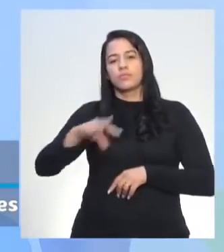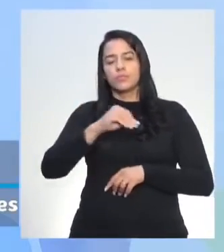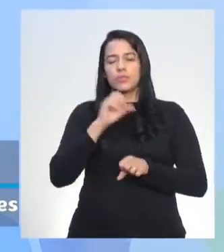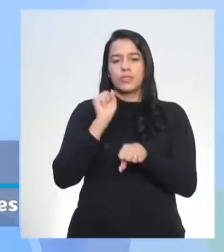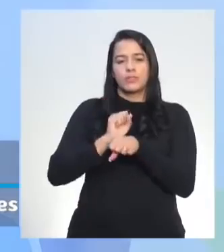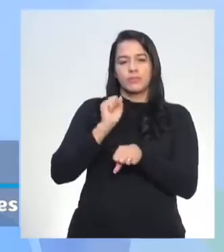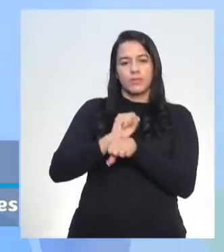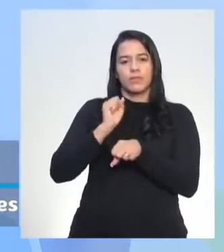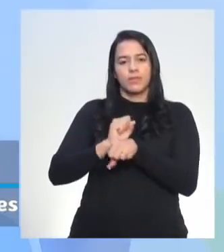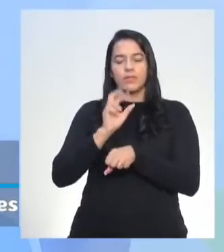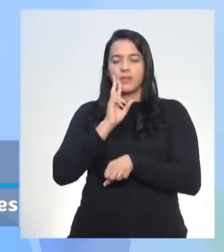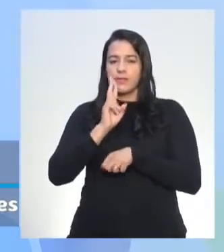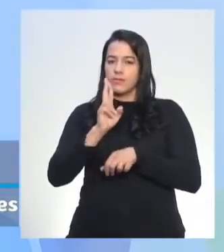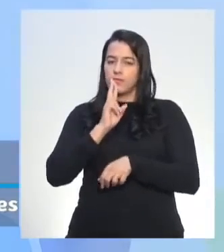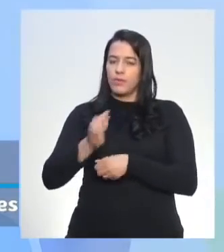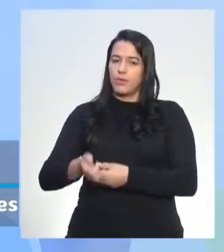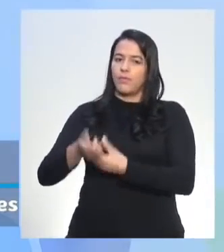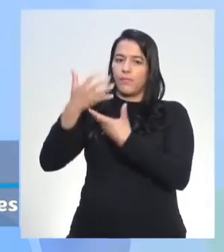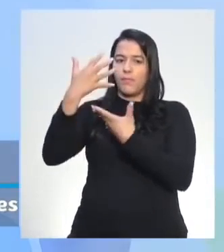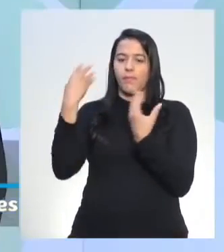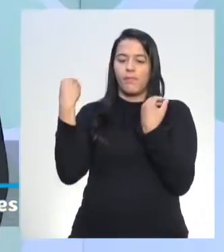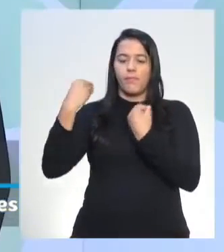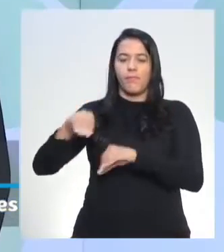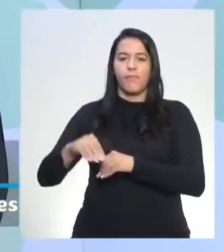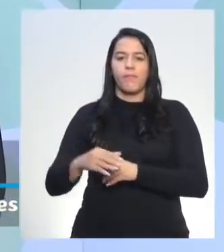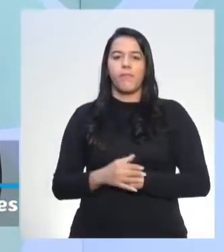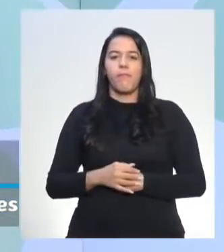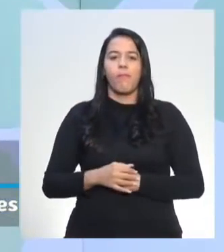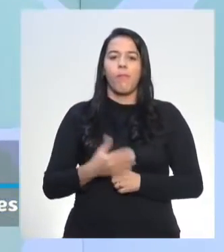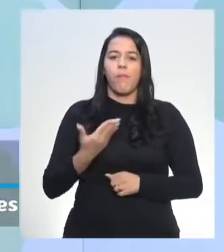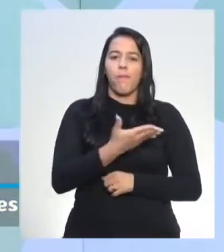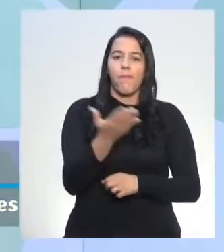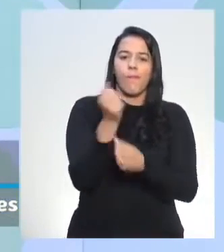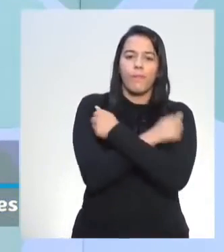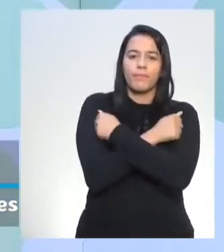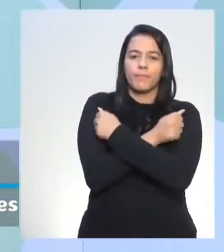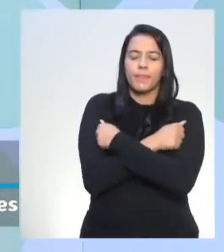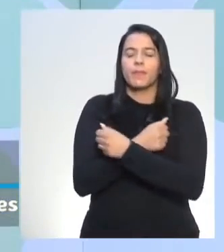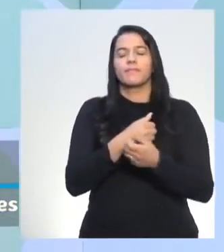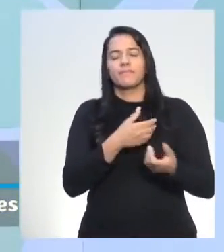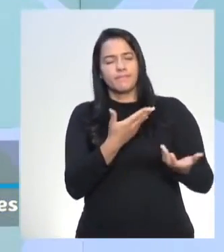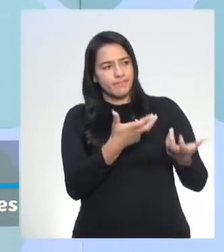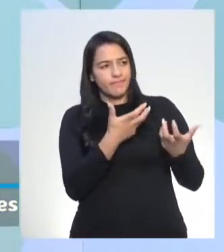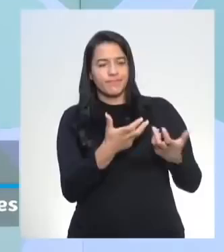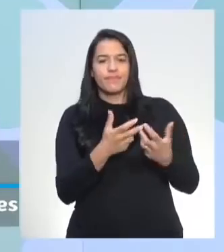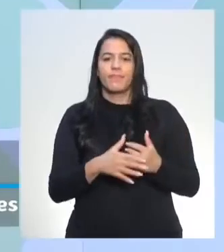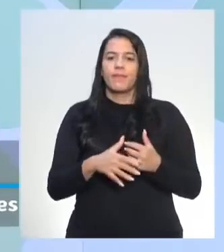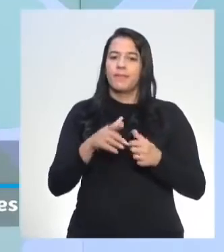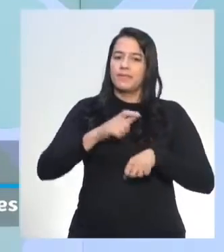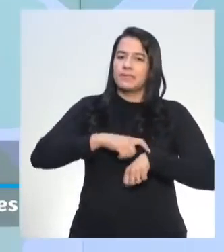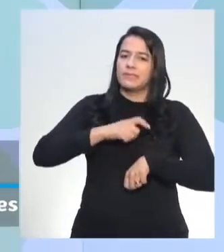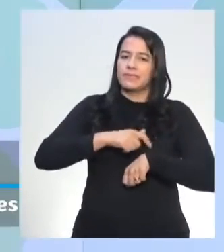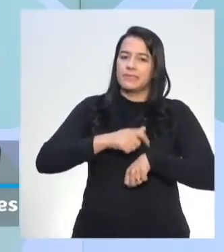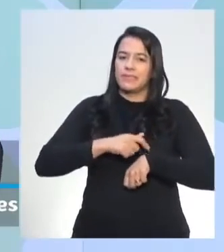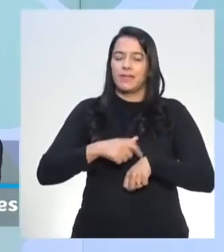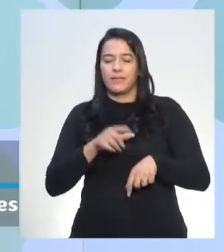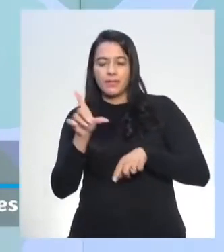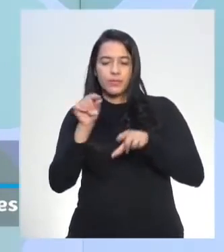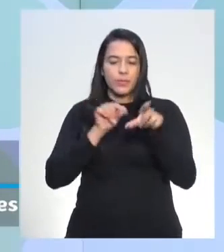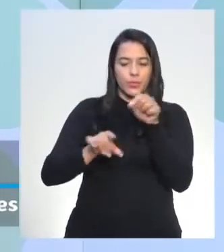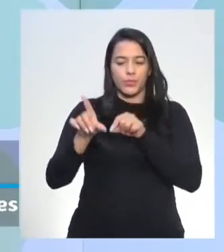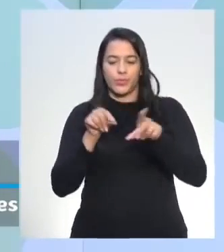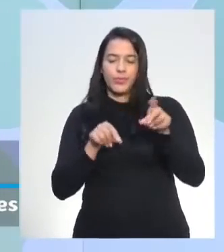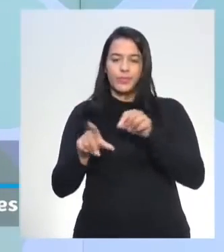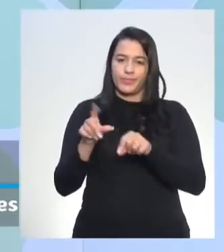respostas subirem aí. Boa. Até agora, só eles colocaram... Eles querem que a gente mande muito abraço, e eu acho isso legal, né, porque eles participam, mas é que às vezes o tempo é tão curto, a gente tem que escolher um ou